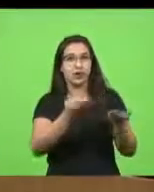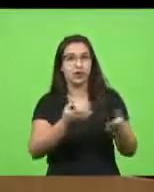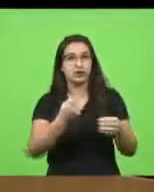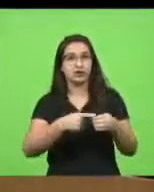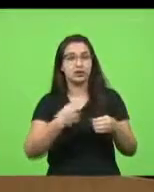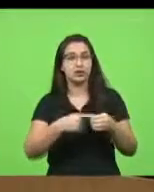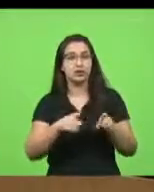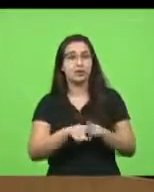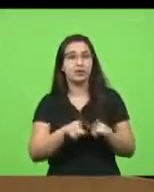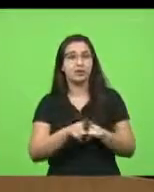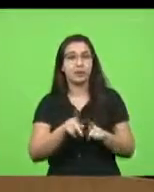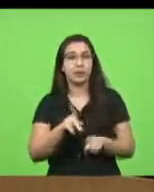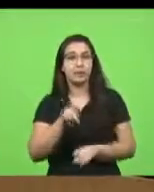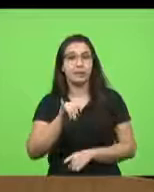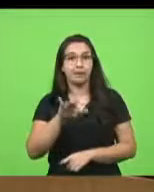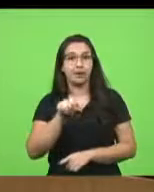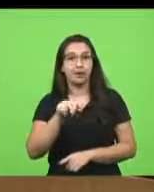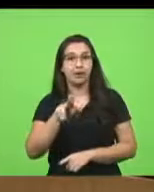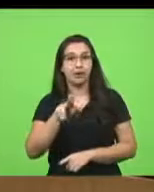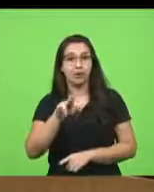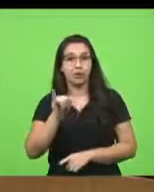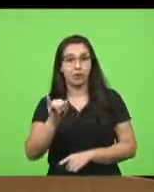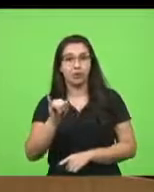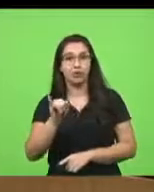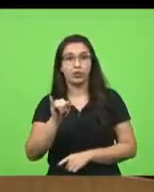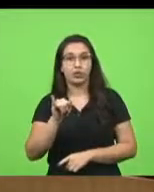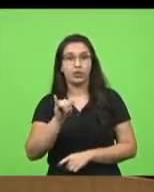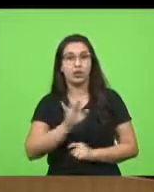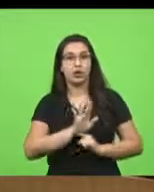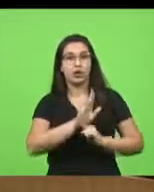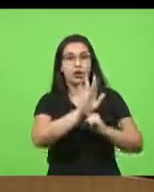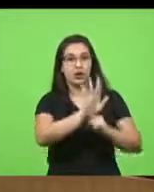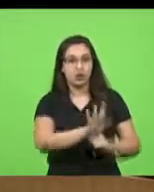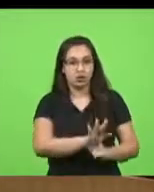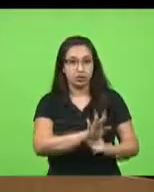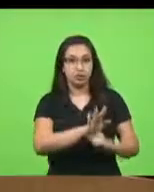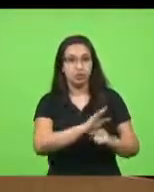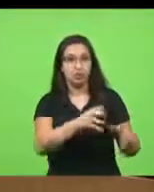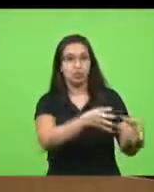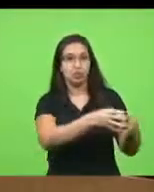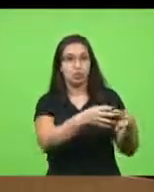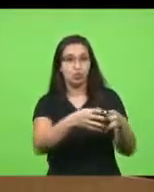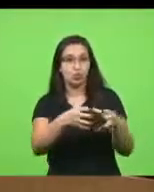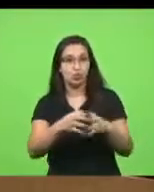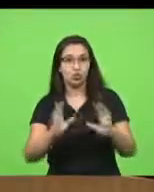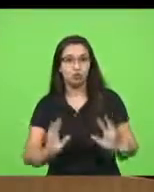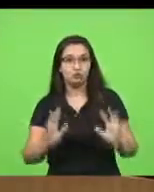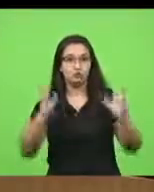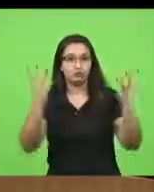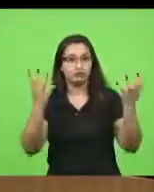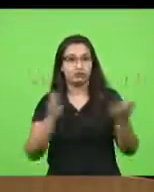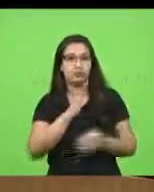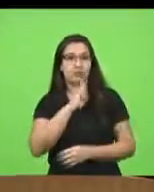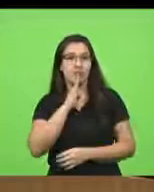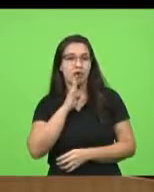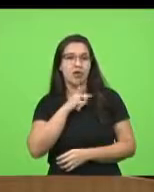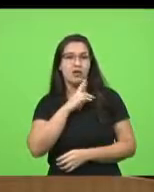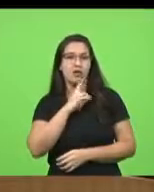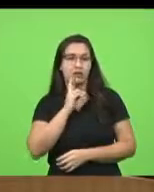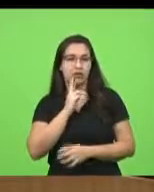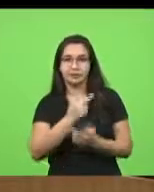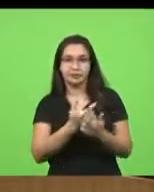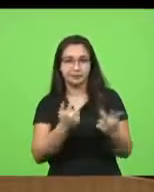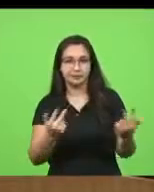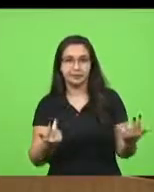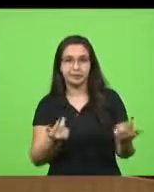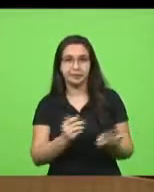Piauí instituiu auxílio para os setores de eventos, bares, restaurantes.